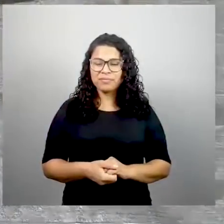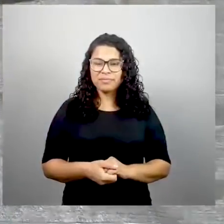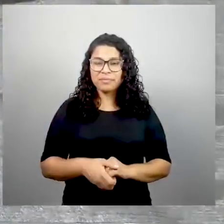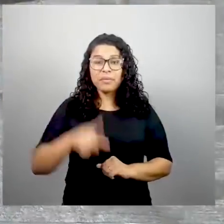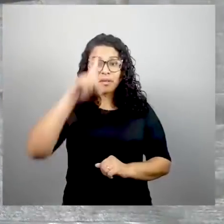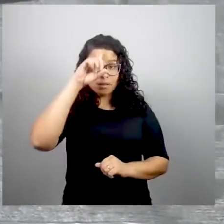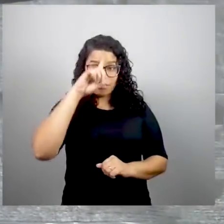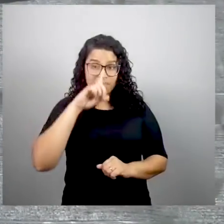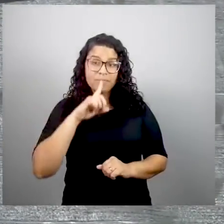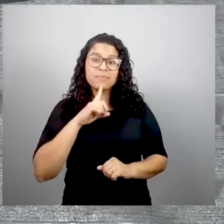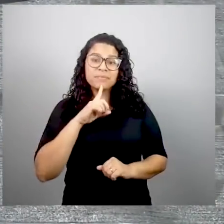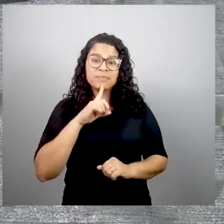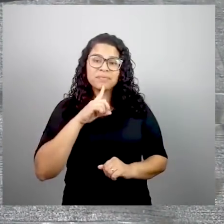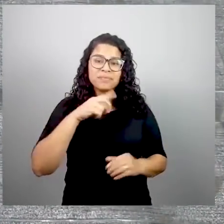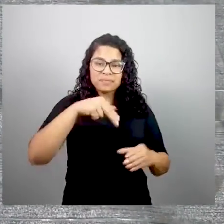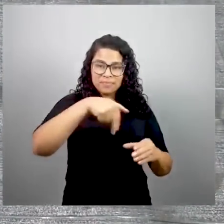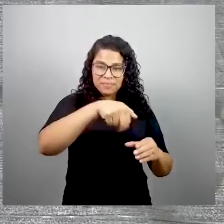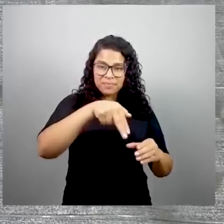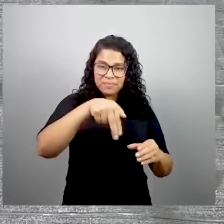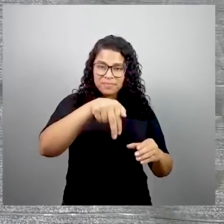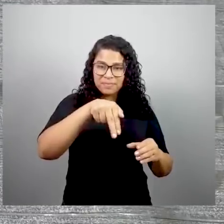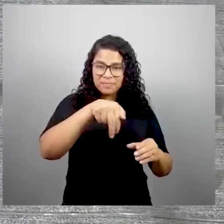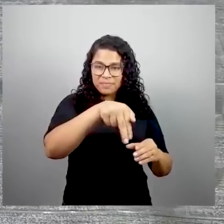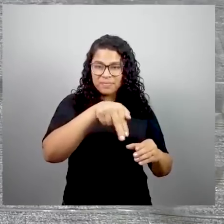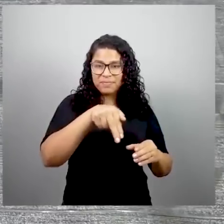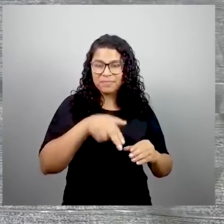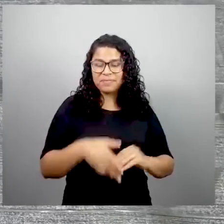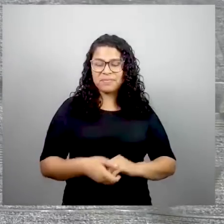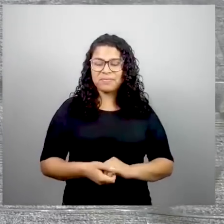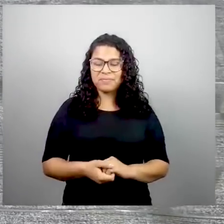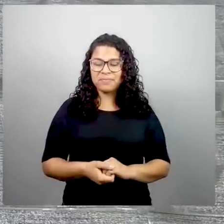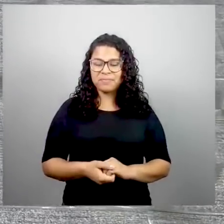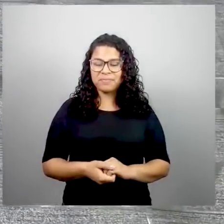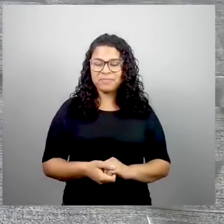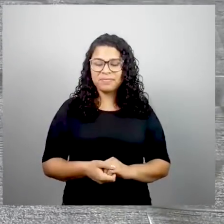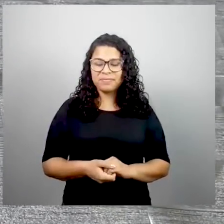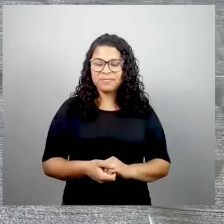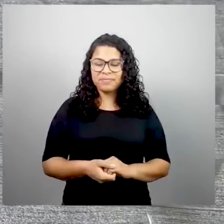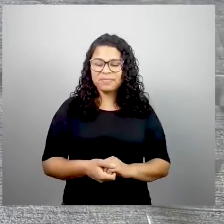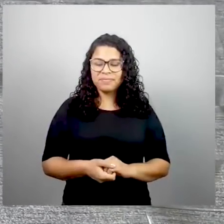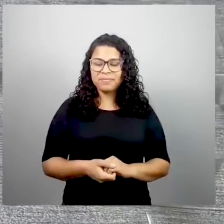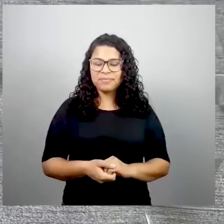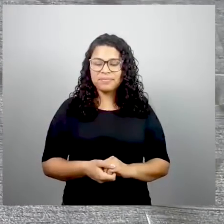Pegar um pouco da amarela, pode colocar, ó,